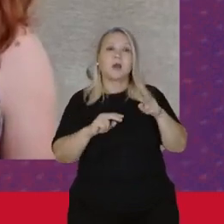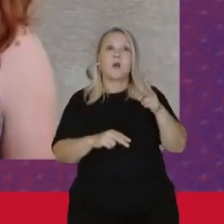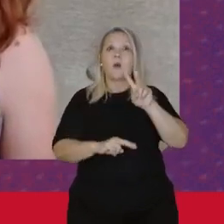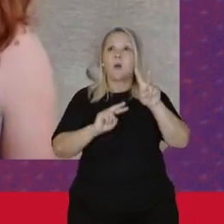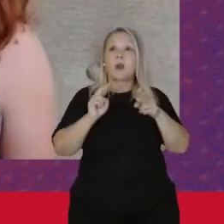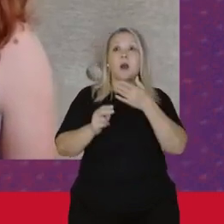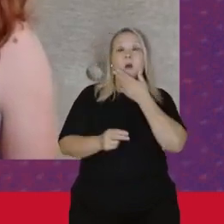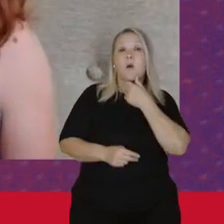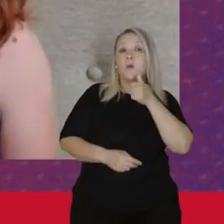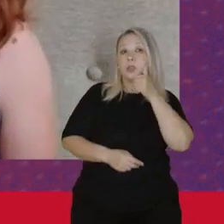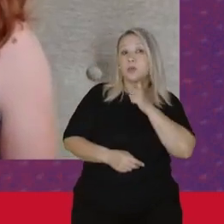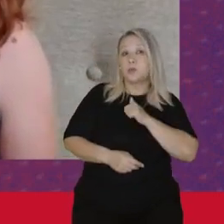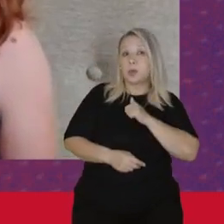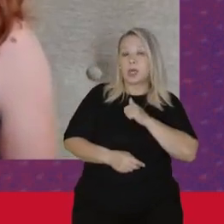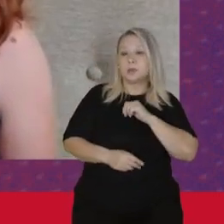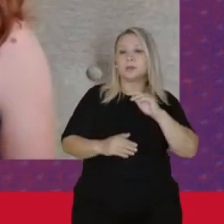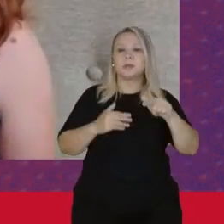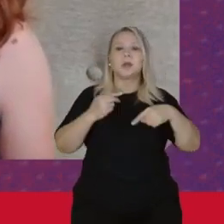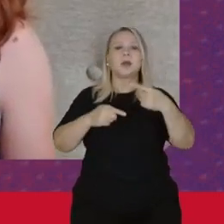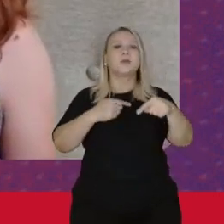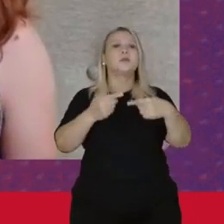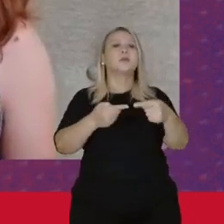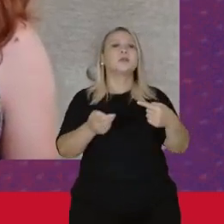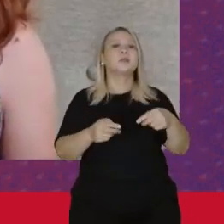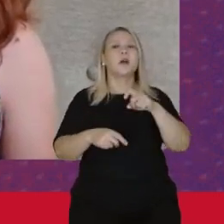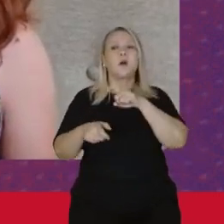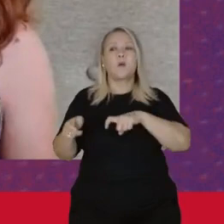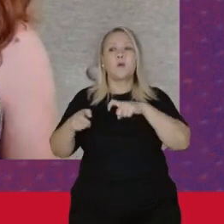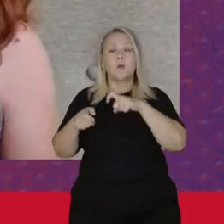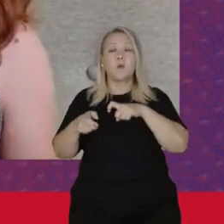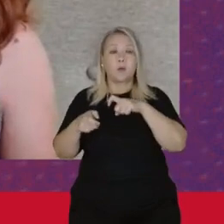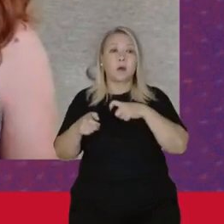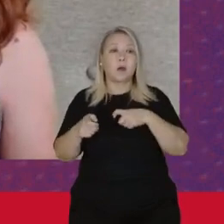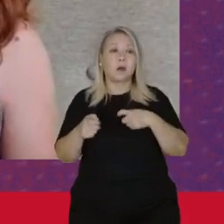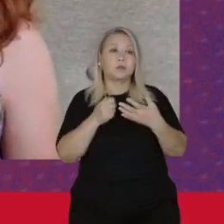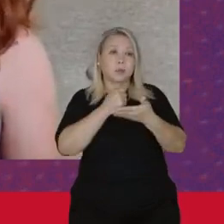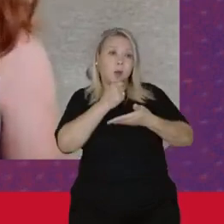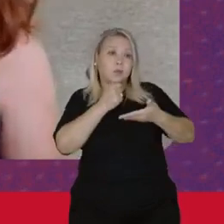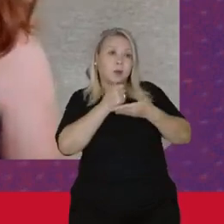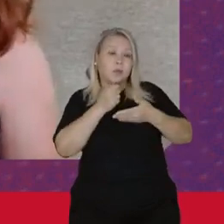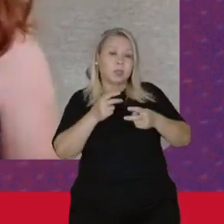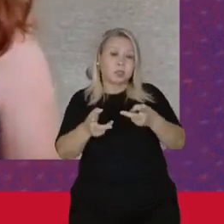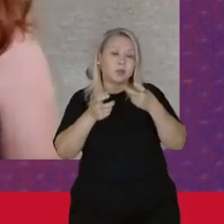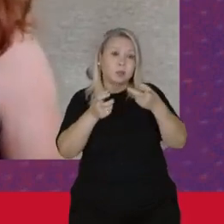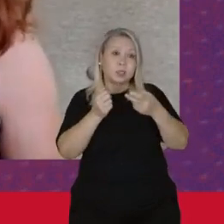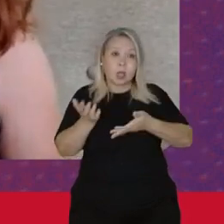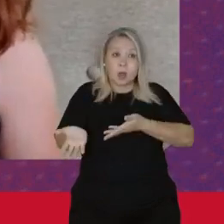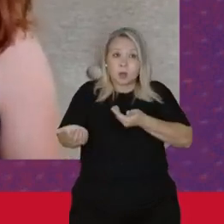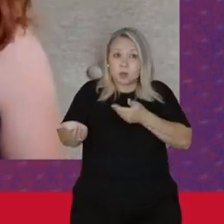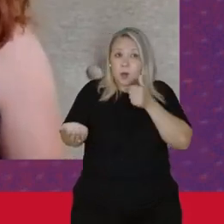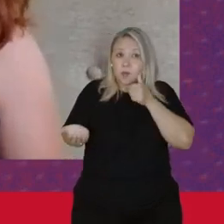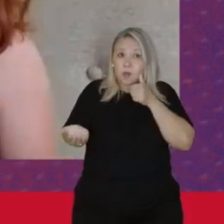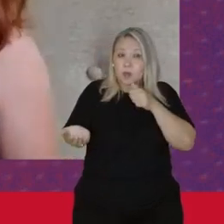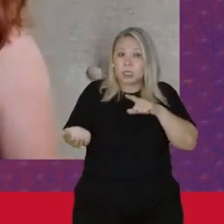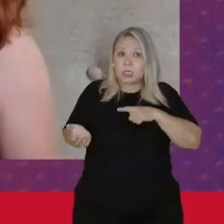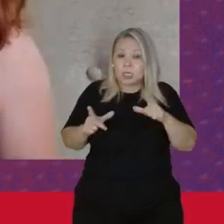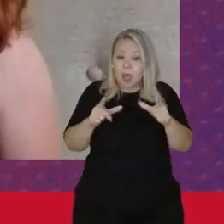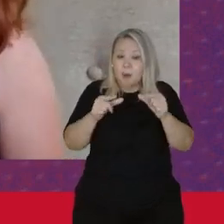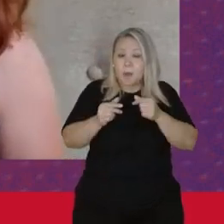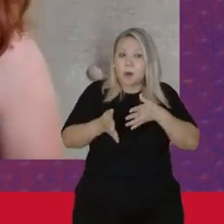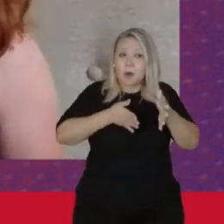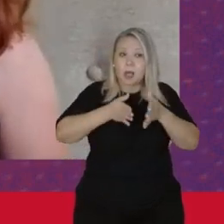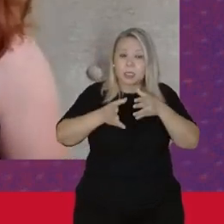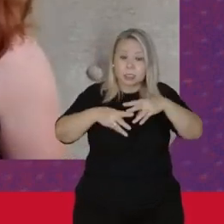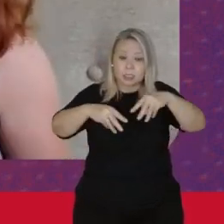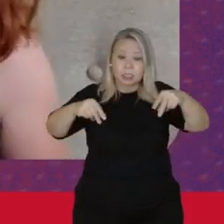né? O tema da sucessão rural, por exemplo, é fundamental. E a gente vê que as jovens mulheres têm ainda menor acesso à